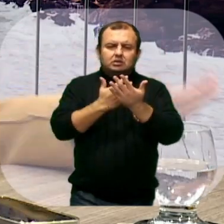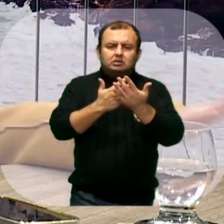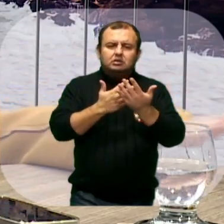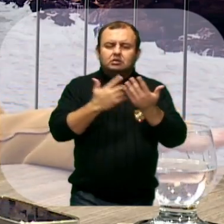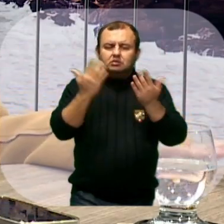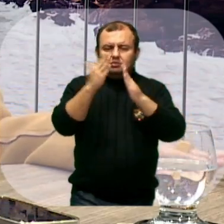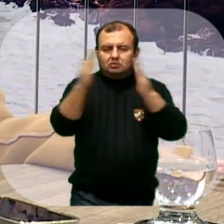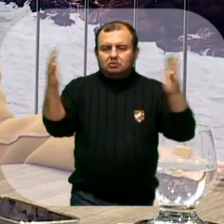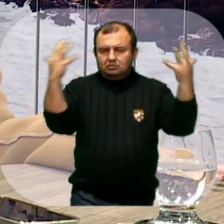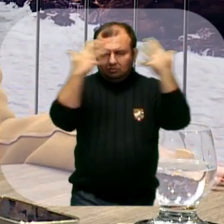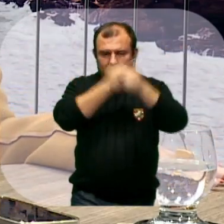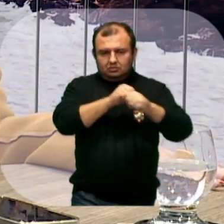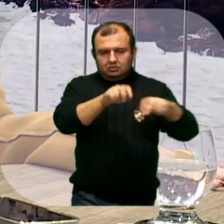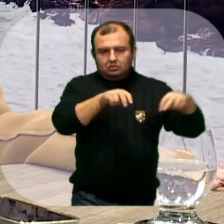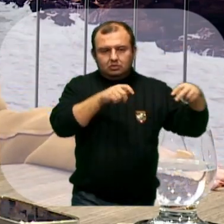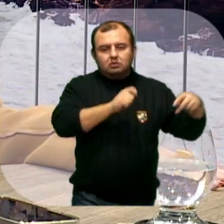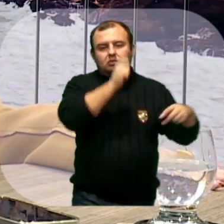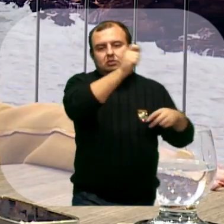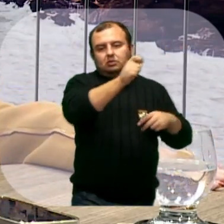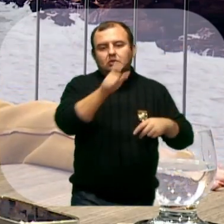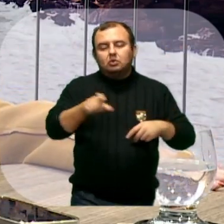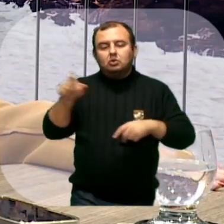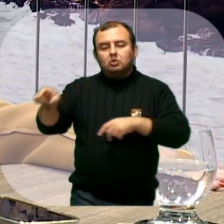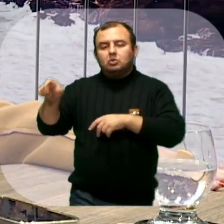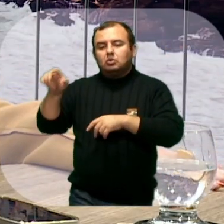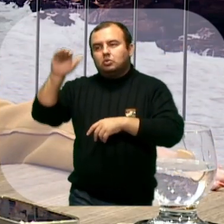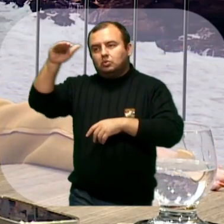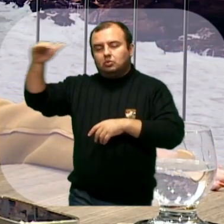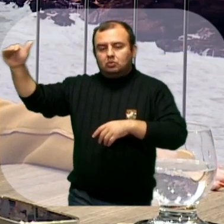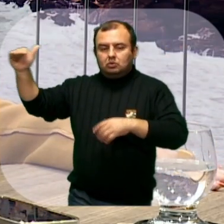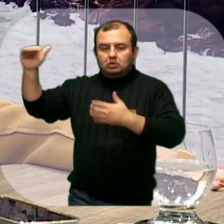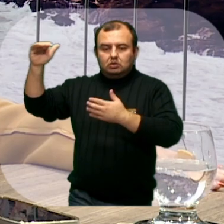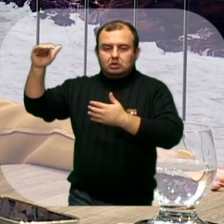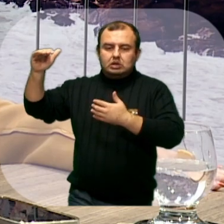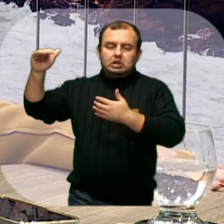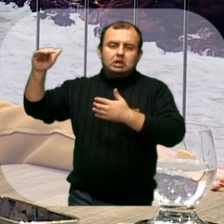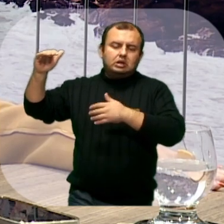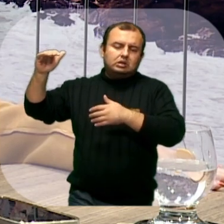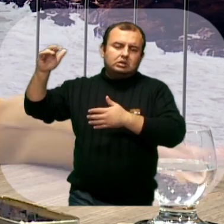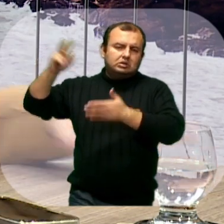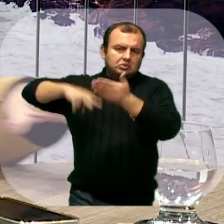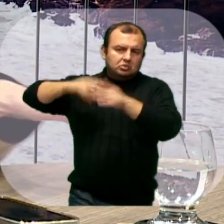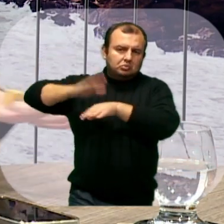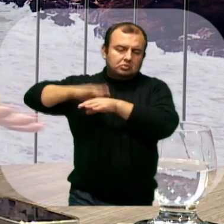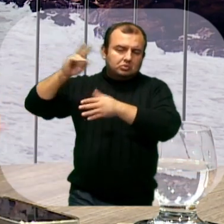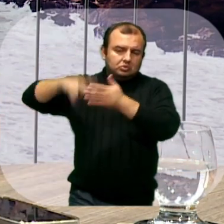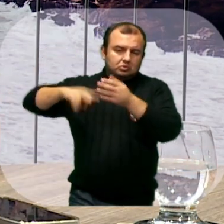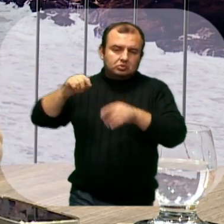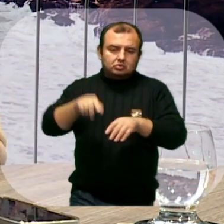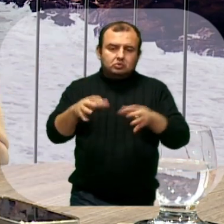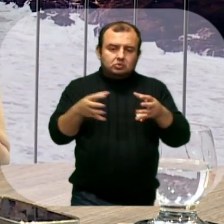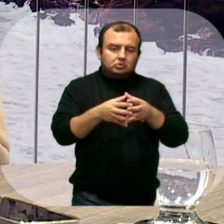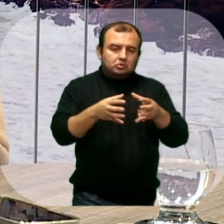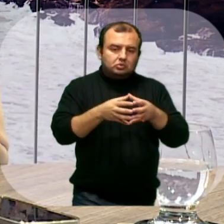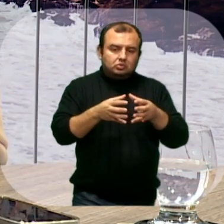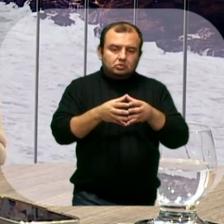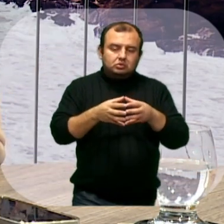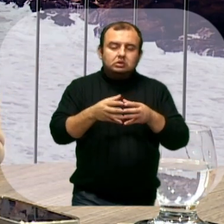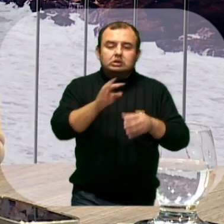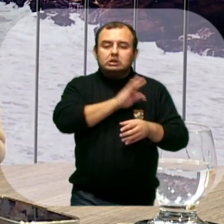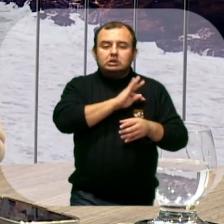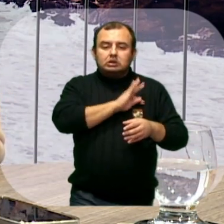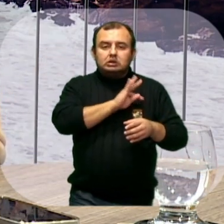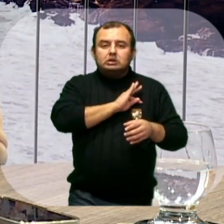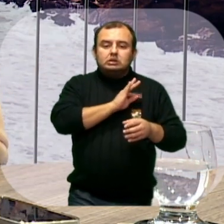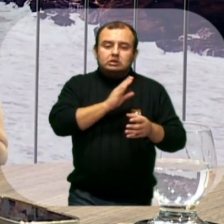tem um pessoal no auditório lançando o livro, um pessoal no mezanino, né, num momento de leitura, e o pessoal lá na parte